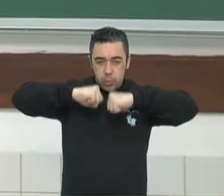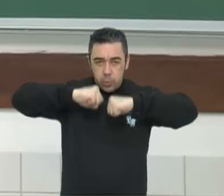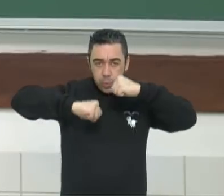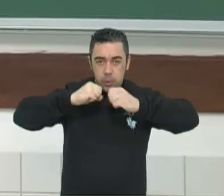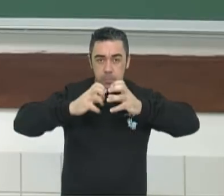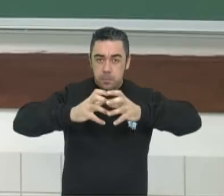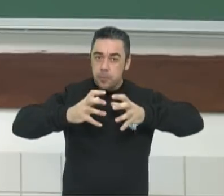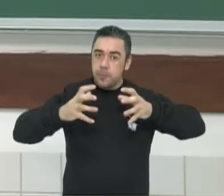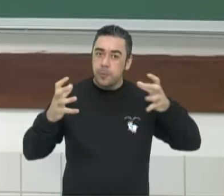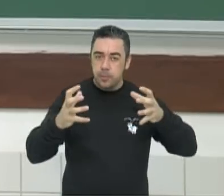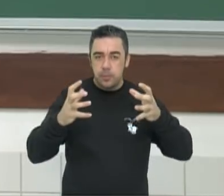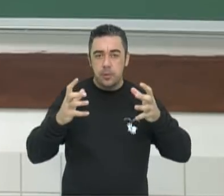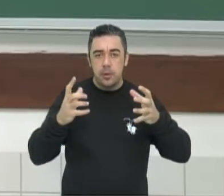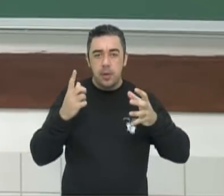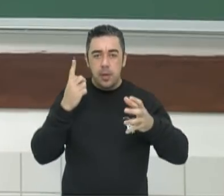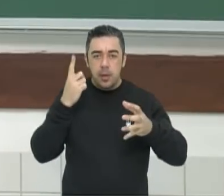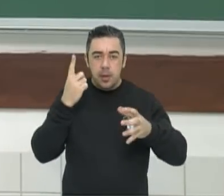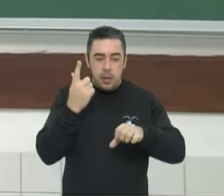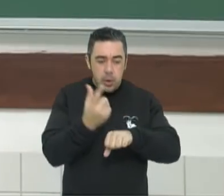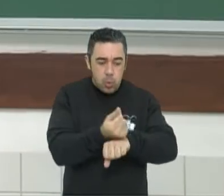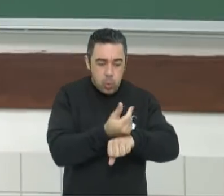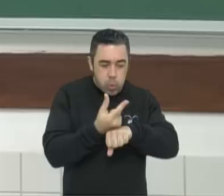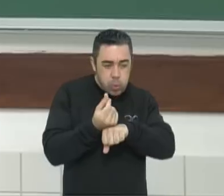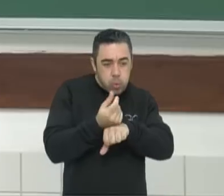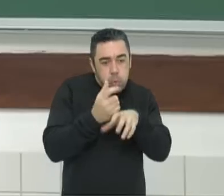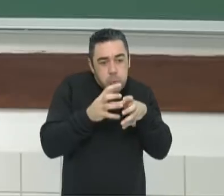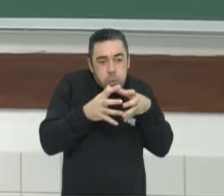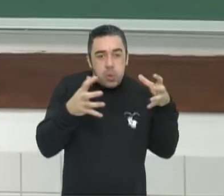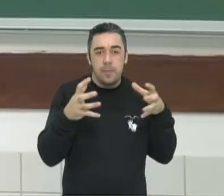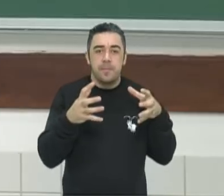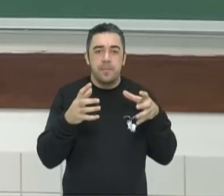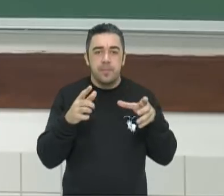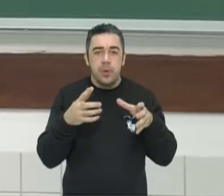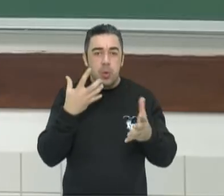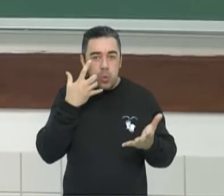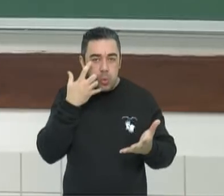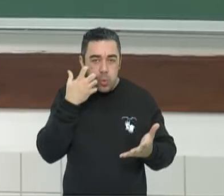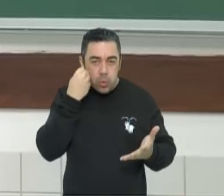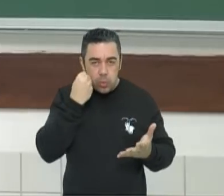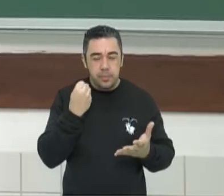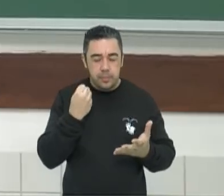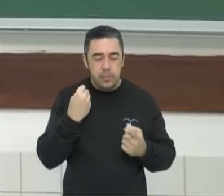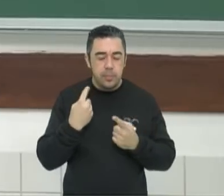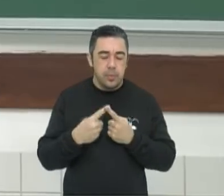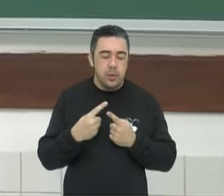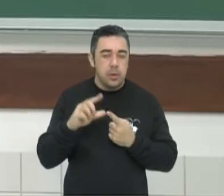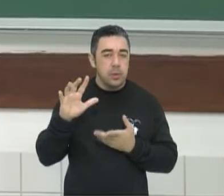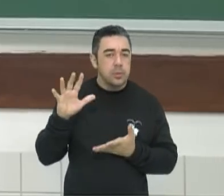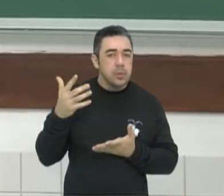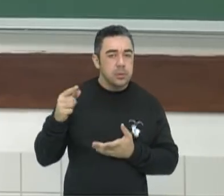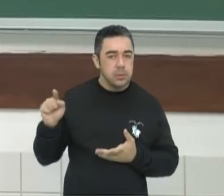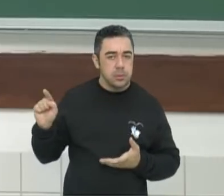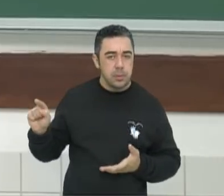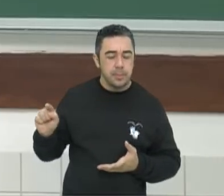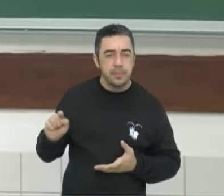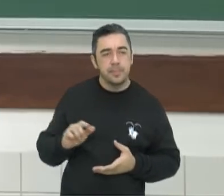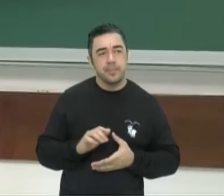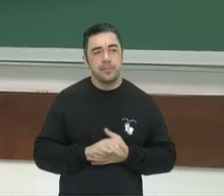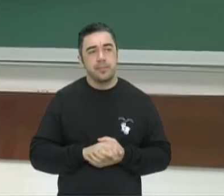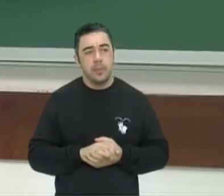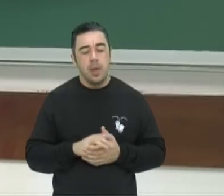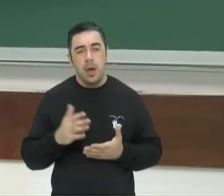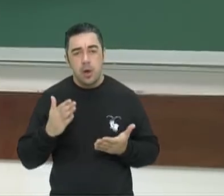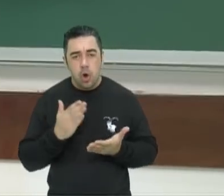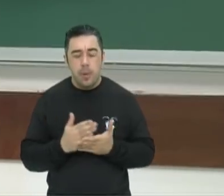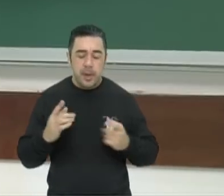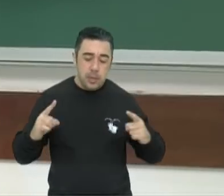sistema capitalista, tá? Baseado no lucro. E aí, o que vai acontecer então? Nós vamos ter a